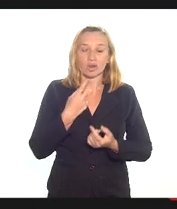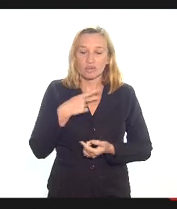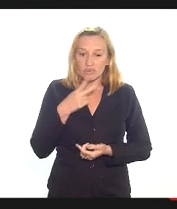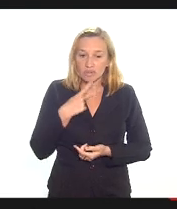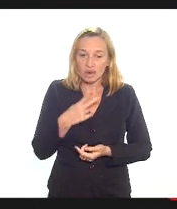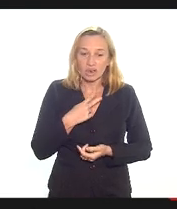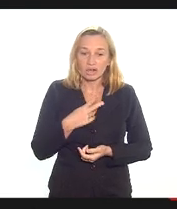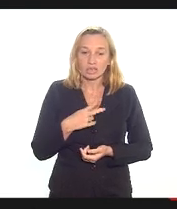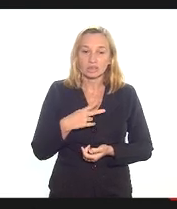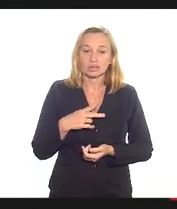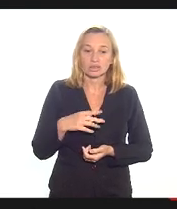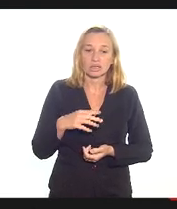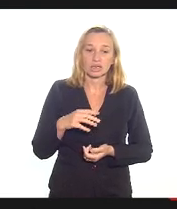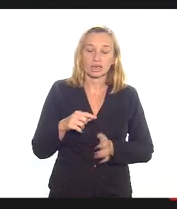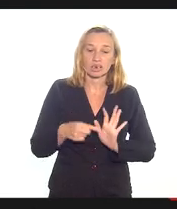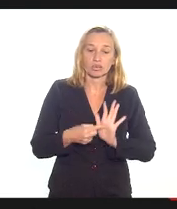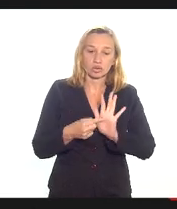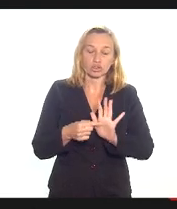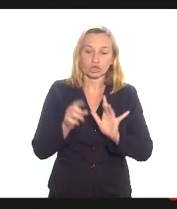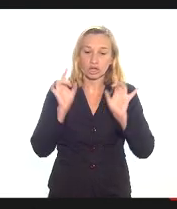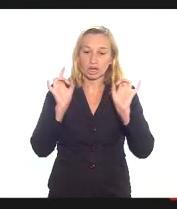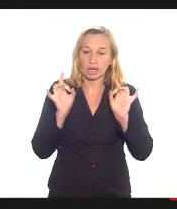a previsibilidade